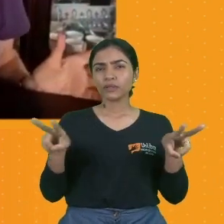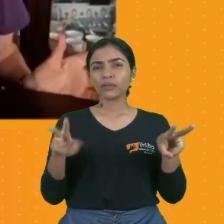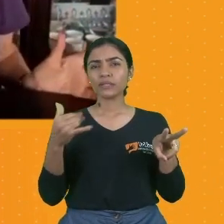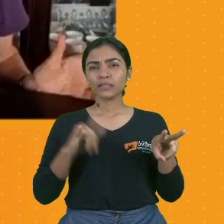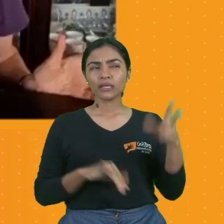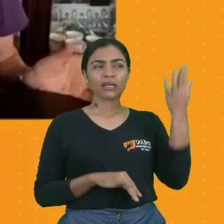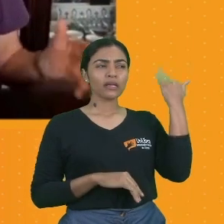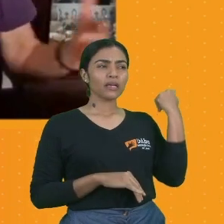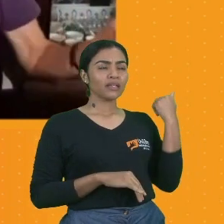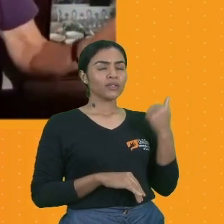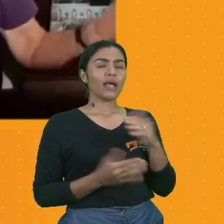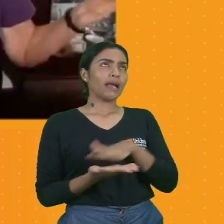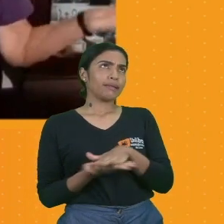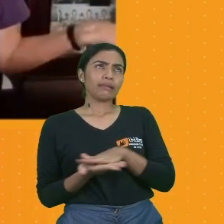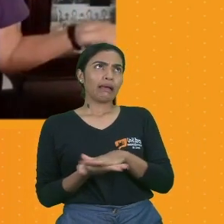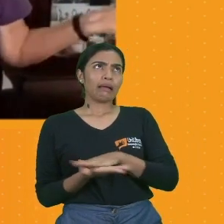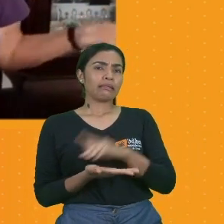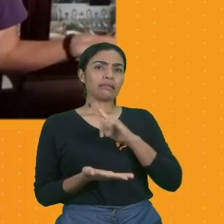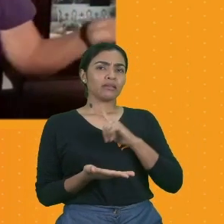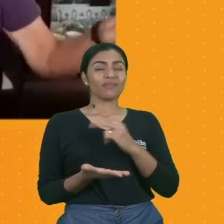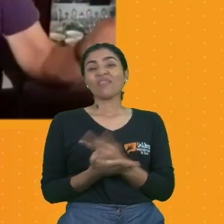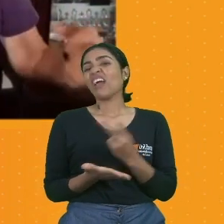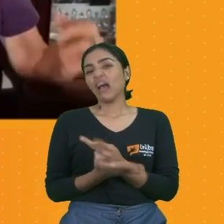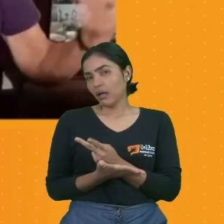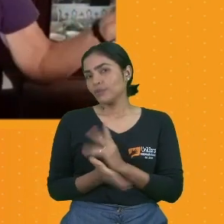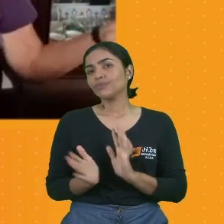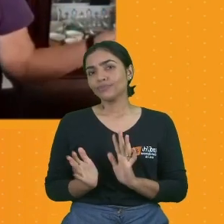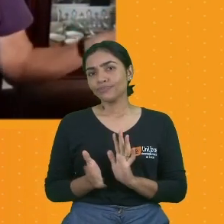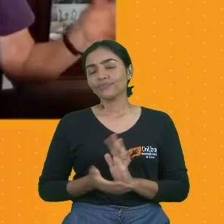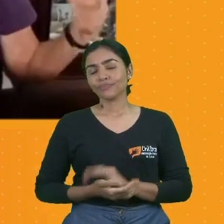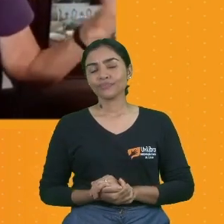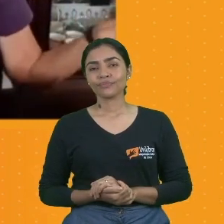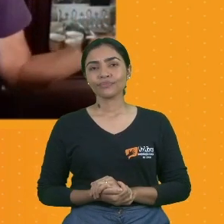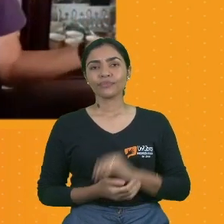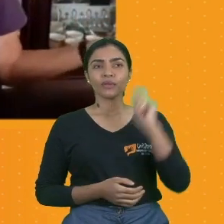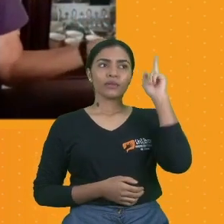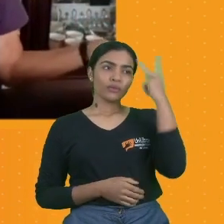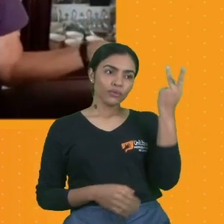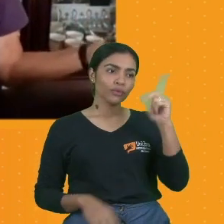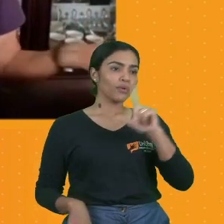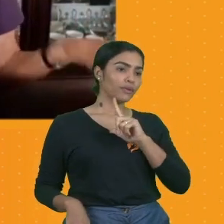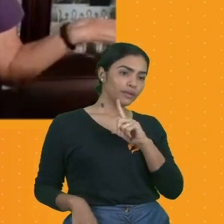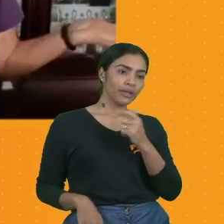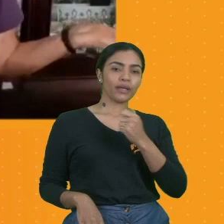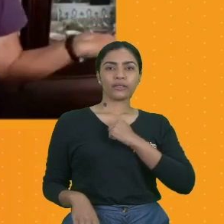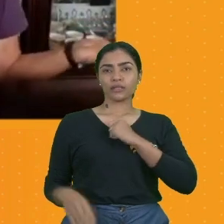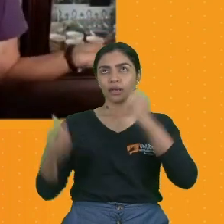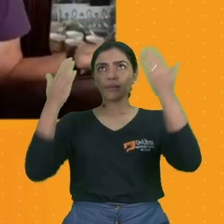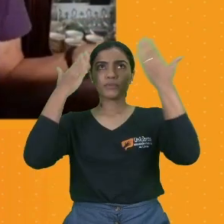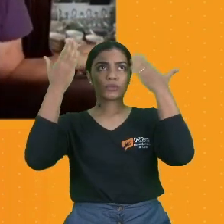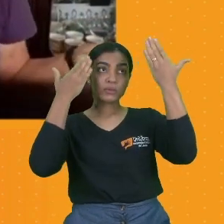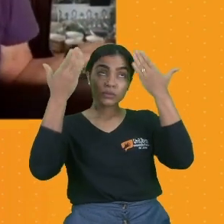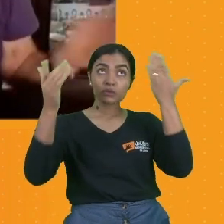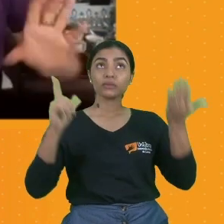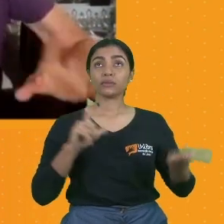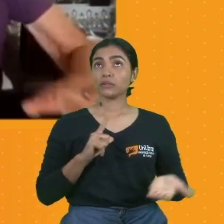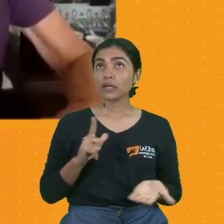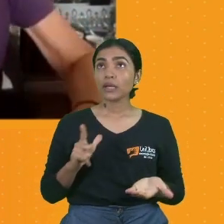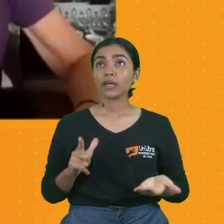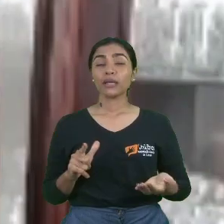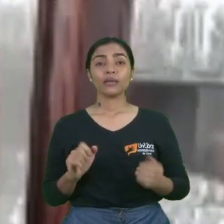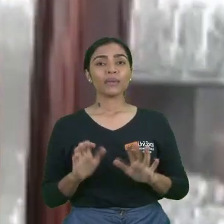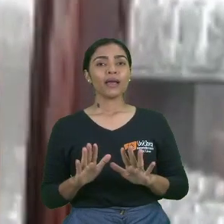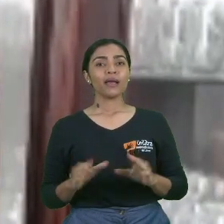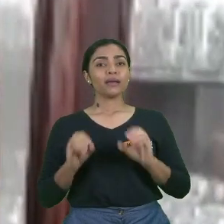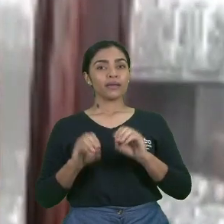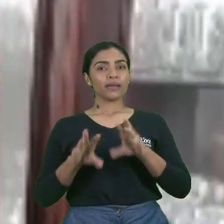nada tô errado porque claro que é nada Ecologia tinha na história tinha na hoje tinha uma